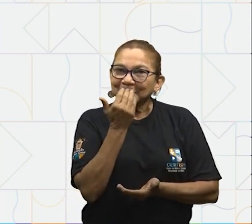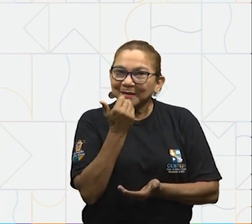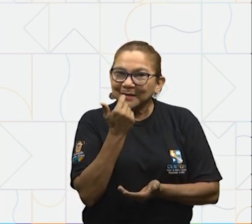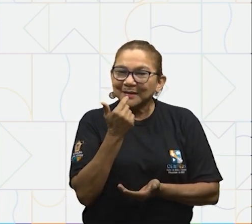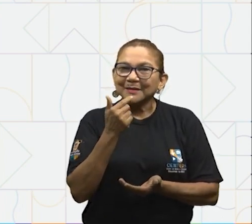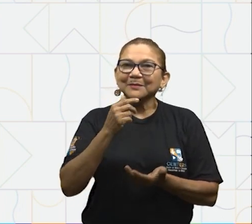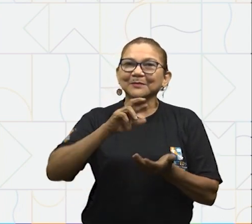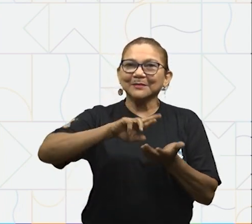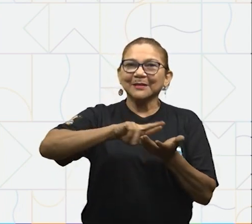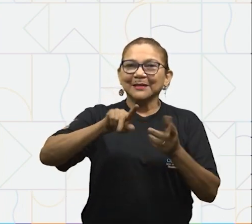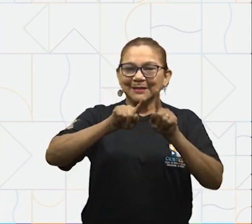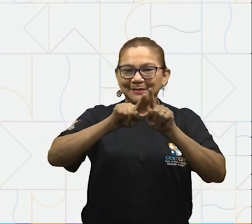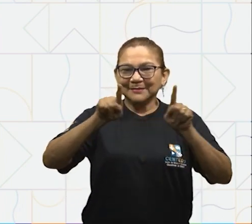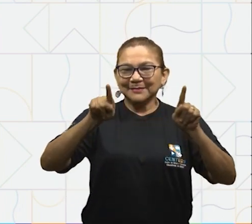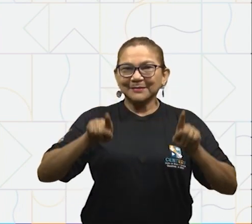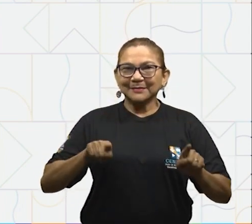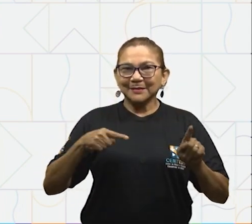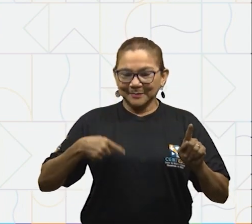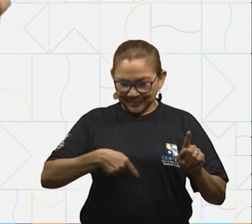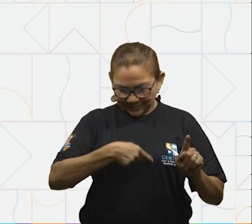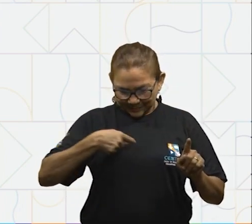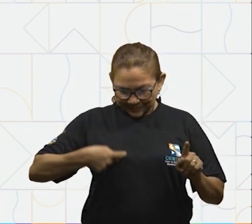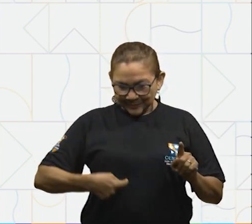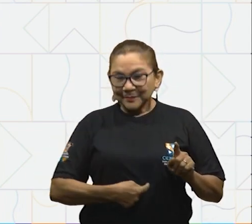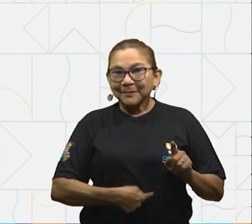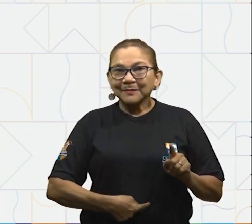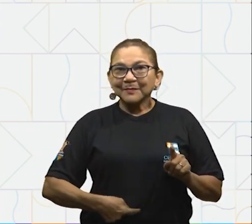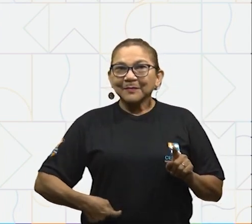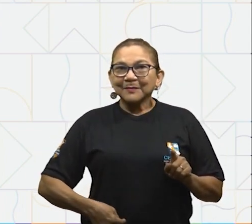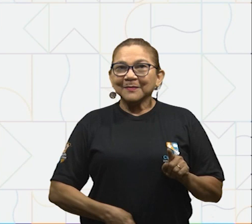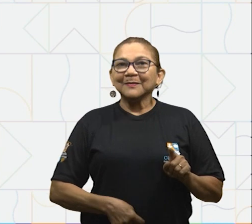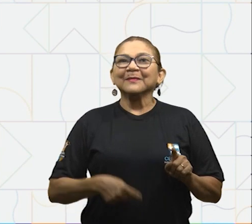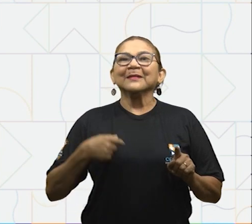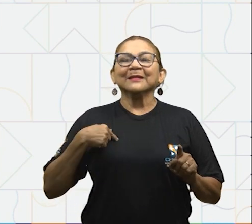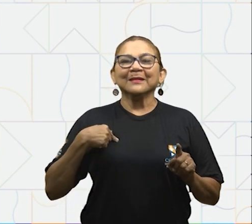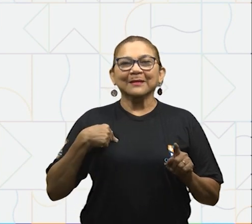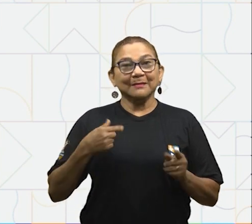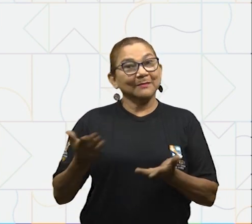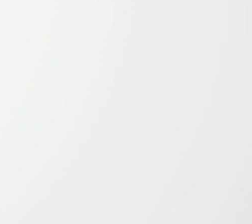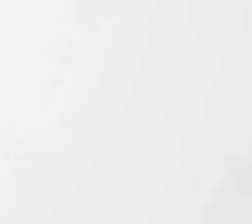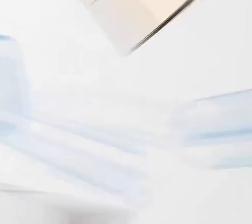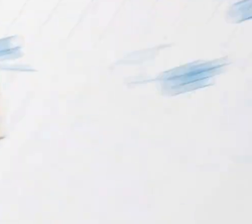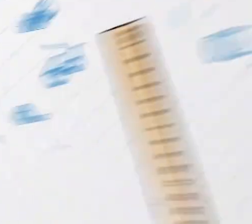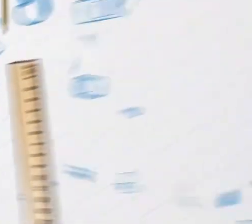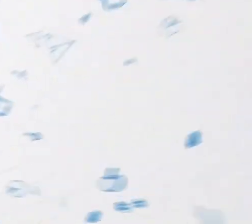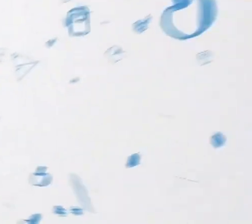sistema digestório e circulatório. Então vamos lá para a nossa hora de aprender?